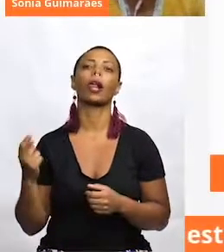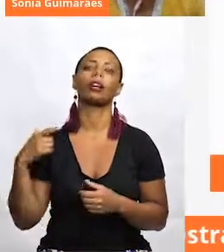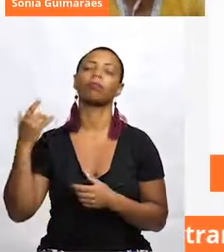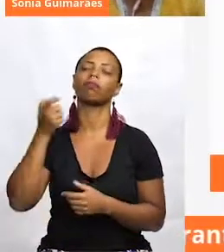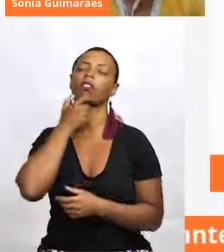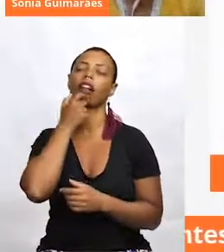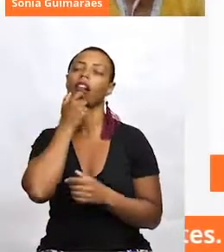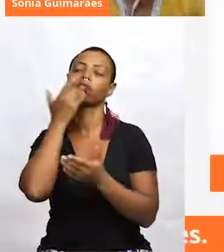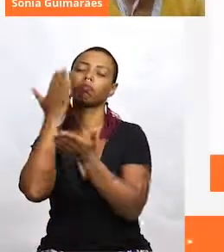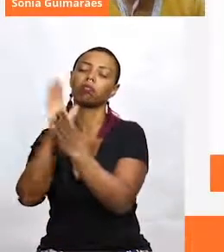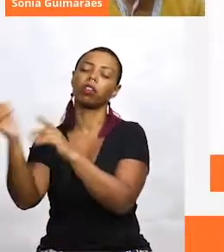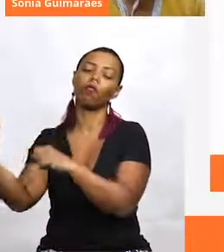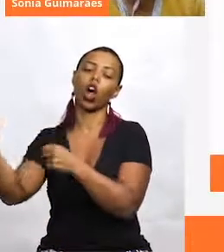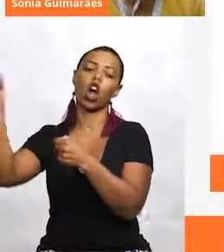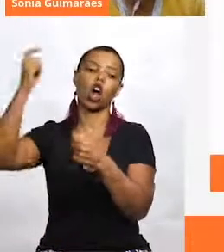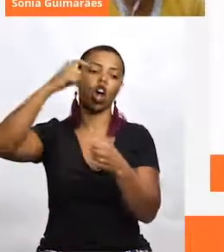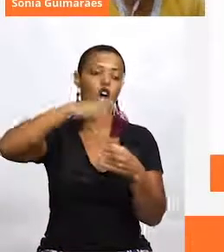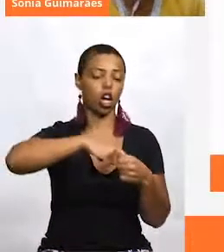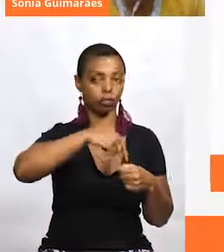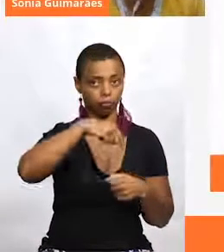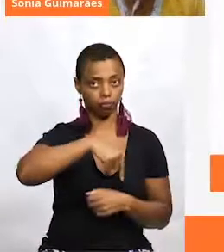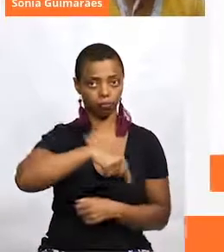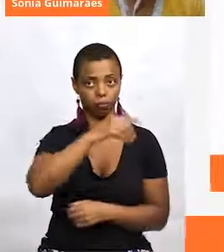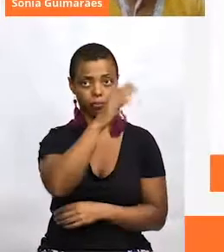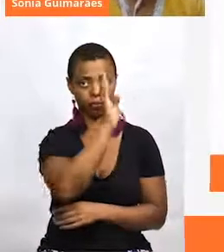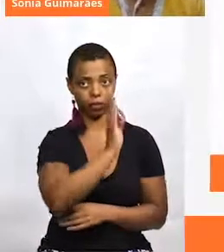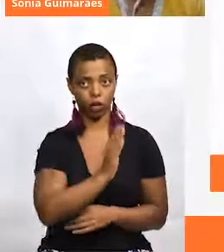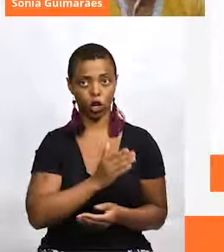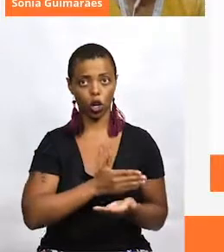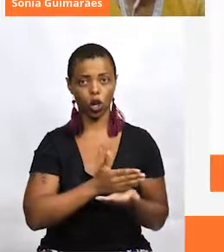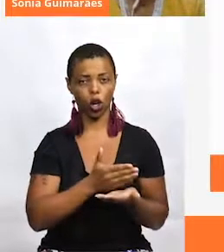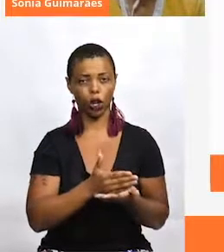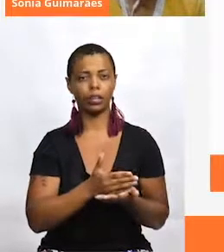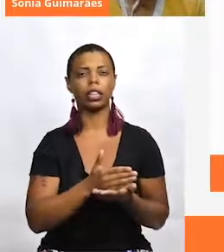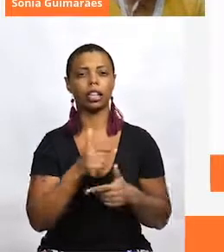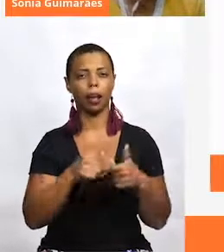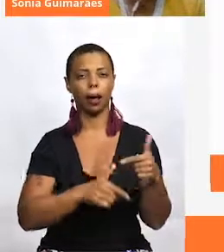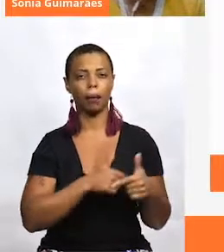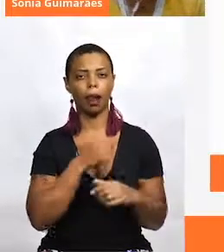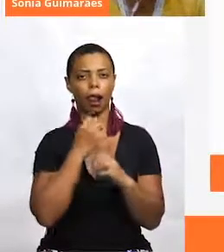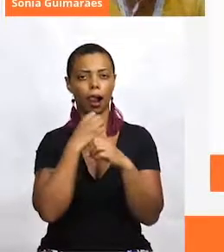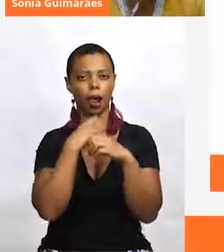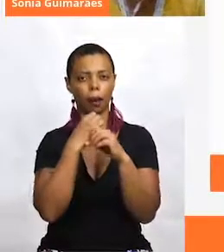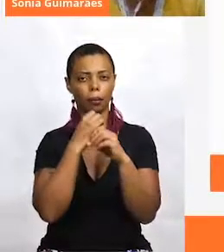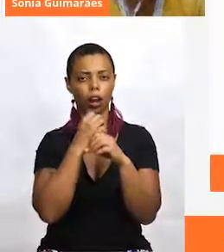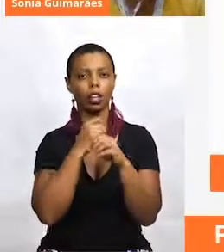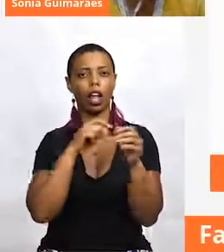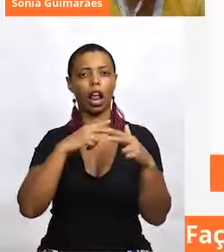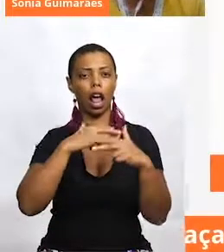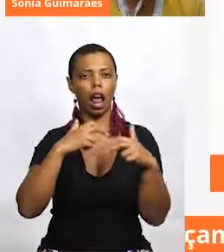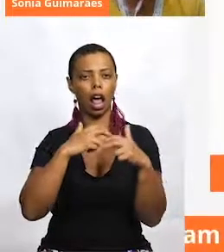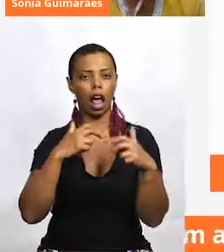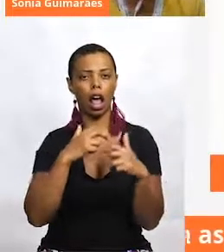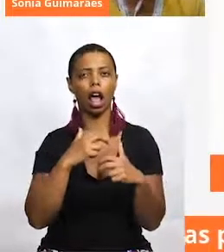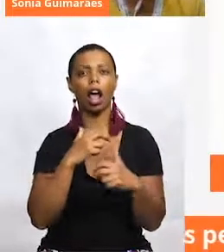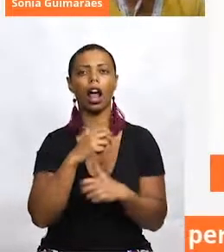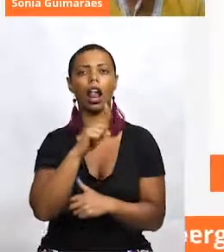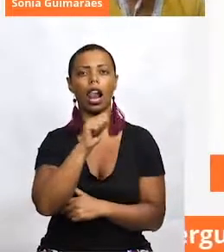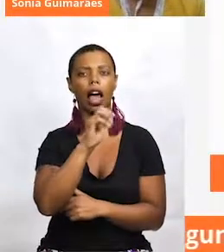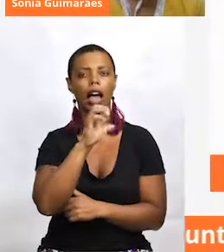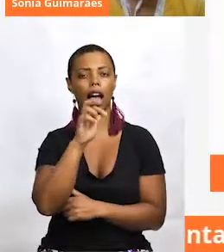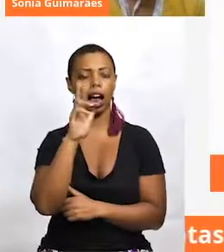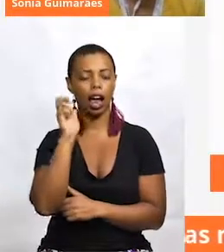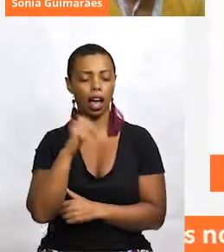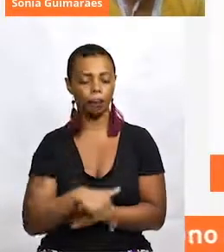Inglaterra, eu fui trabalhar no Laboratório de Análise e Caracterizações de Microestruturas Eletrônicas, LACAN, em